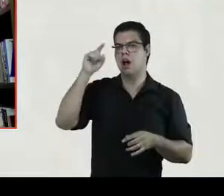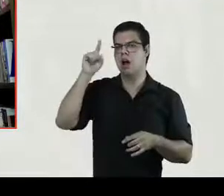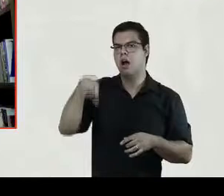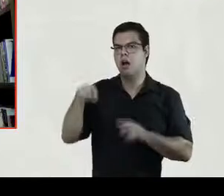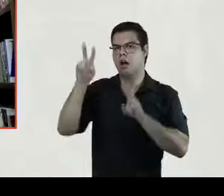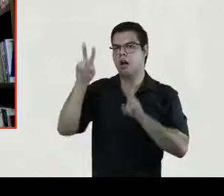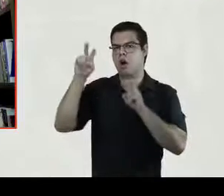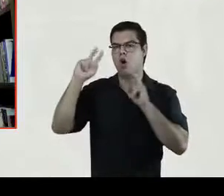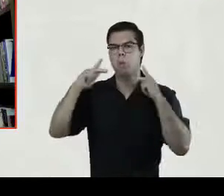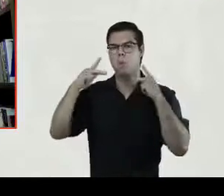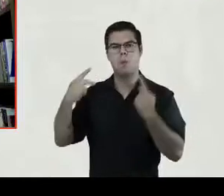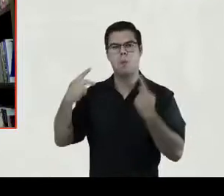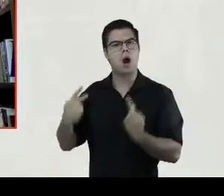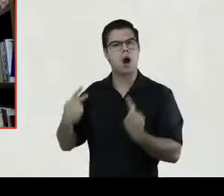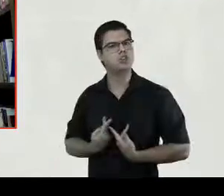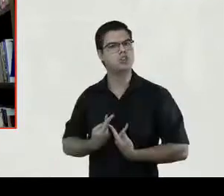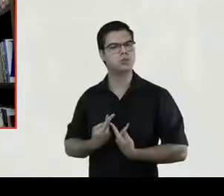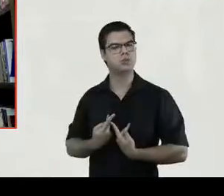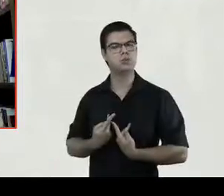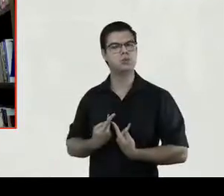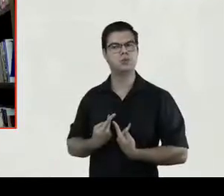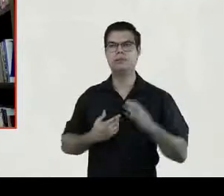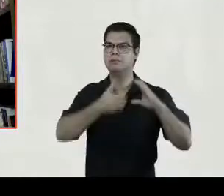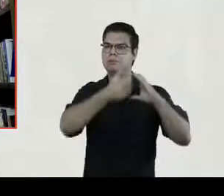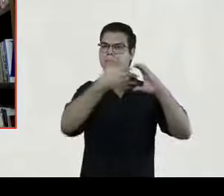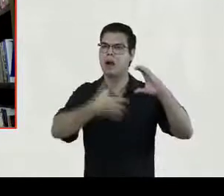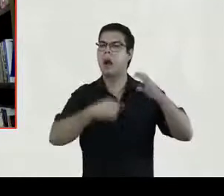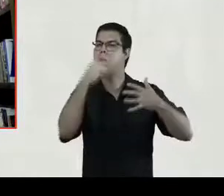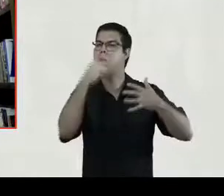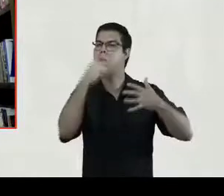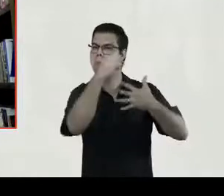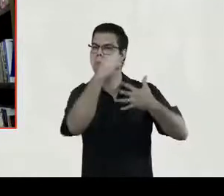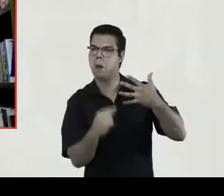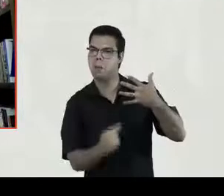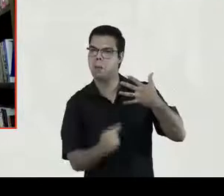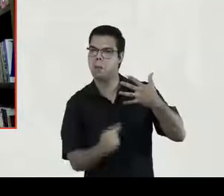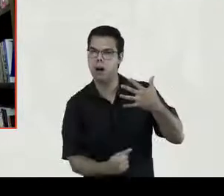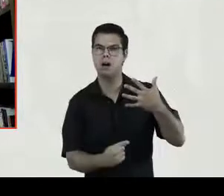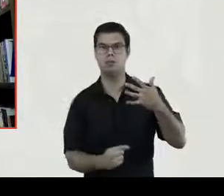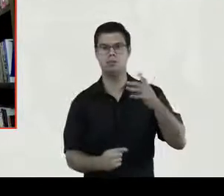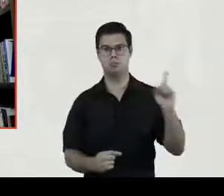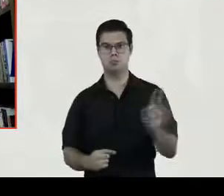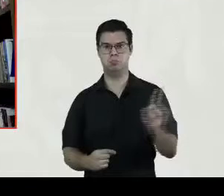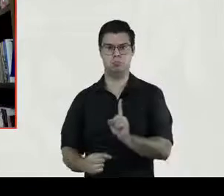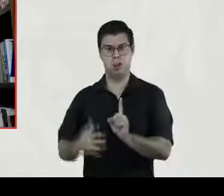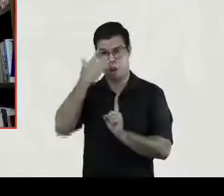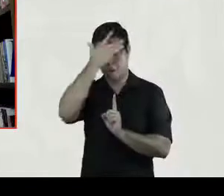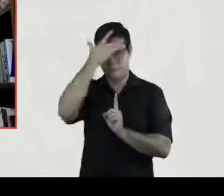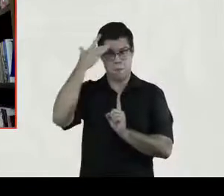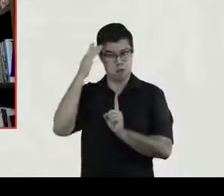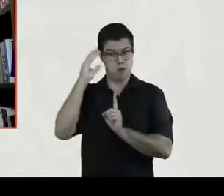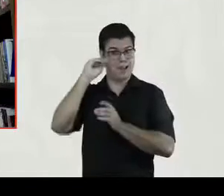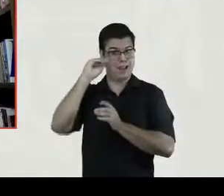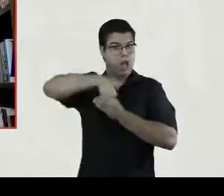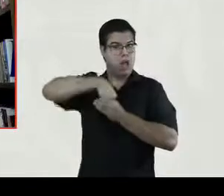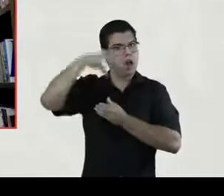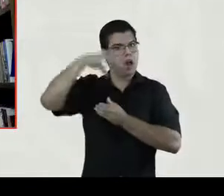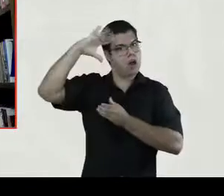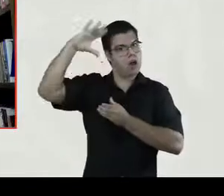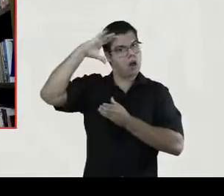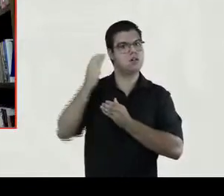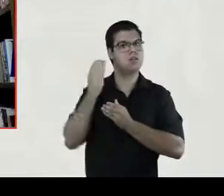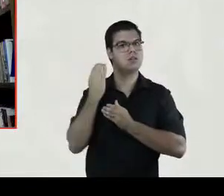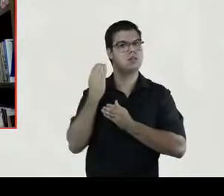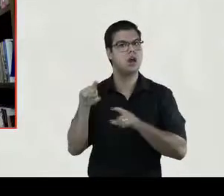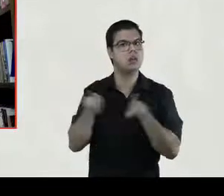uma questão do humanismo que, entre outras características, oferece a centralidade do homem no interior do pensamento científico, bem como o reconhecimento da